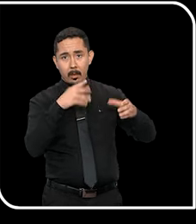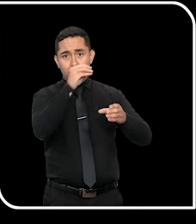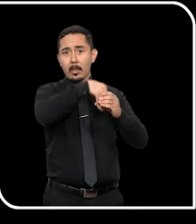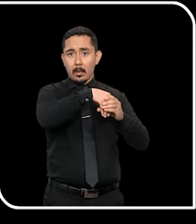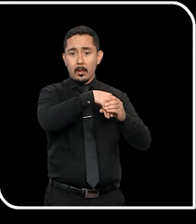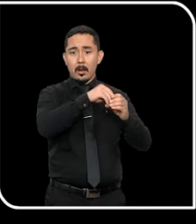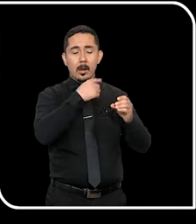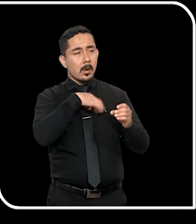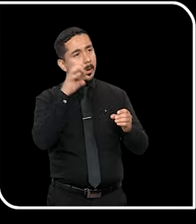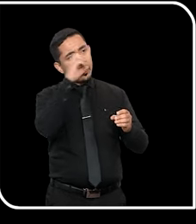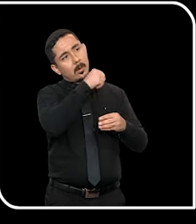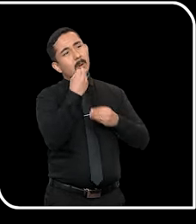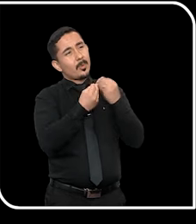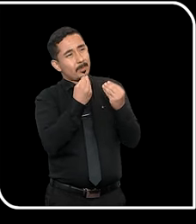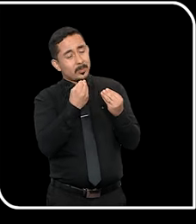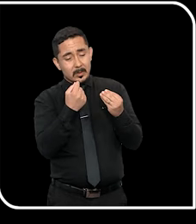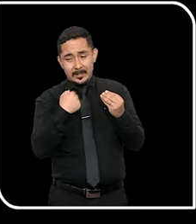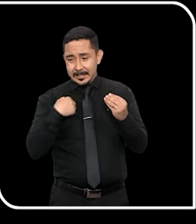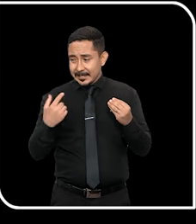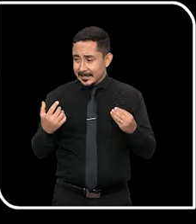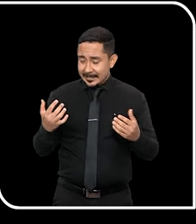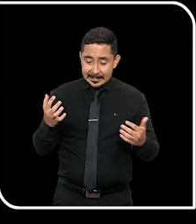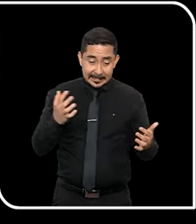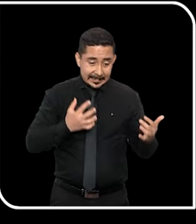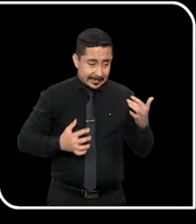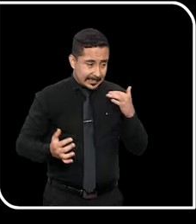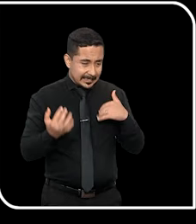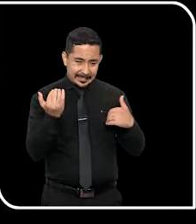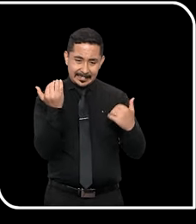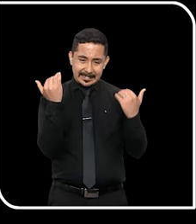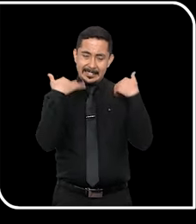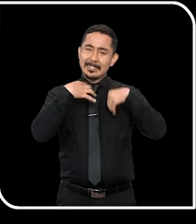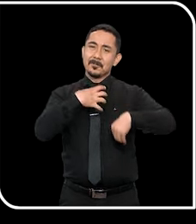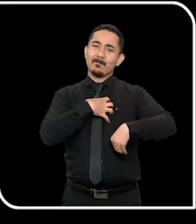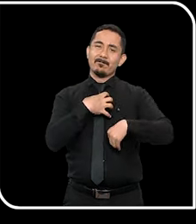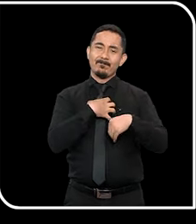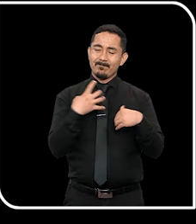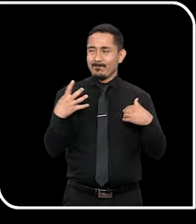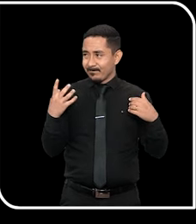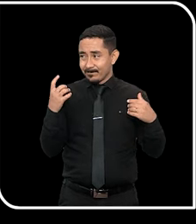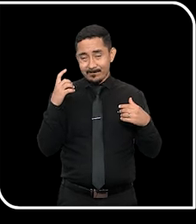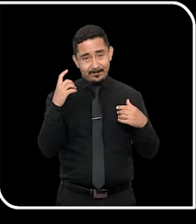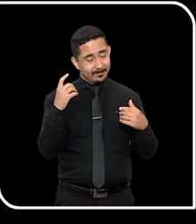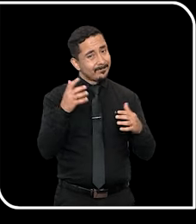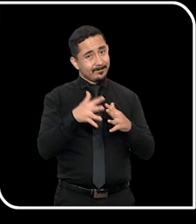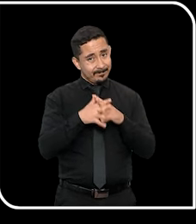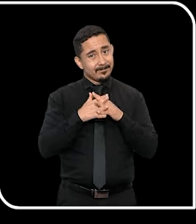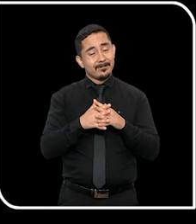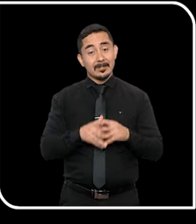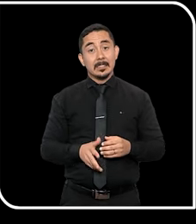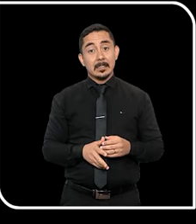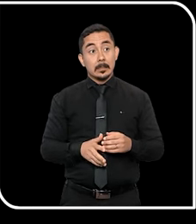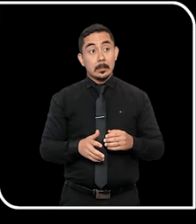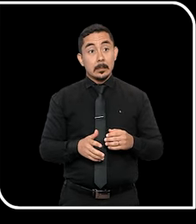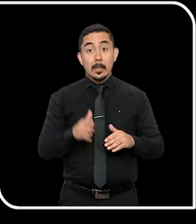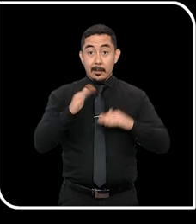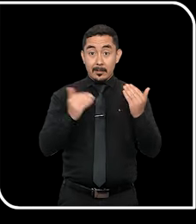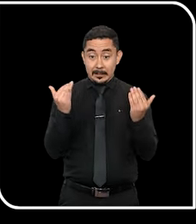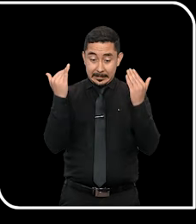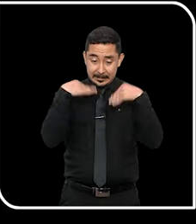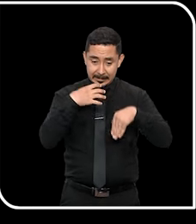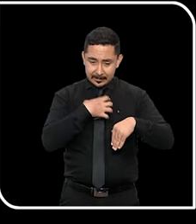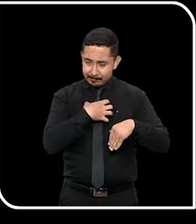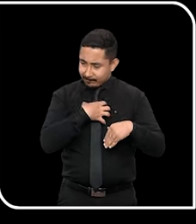desses lugares muito incomodada muito incomodada eh muito em crise interna mesmo me